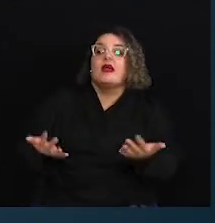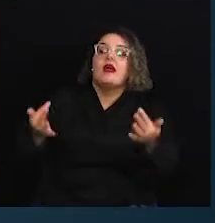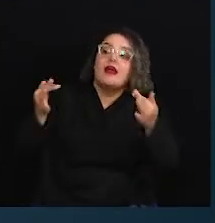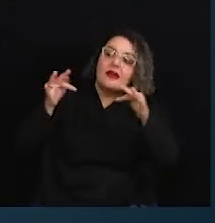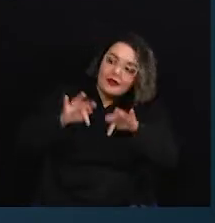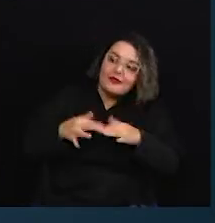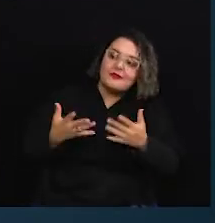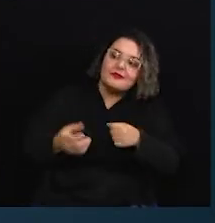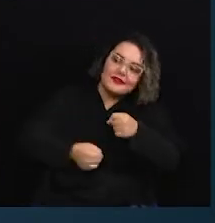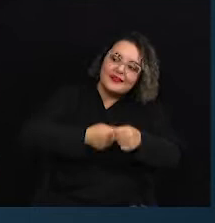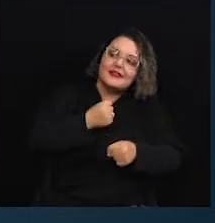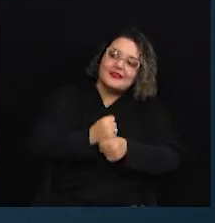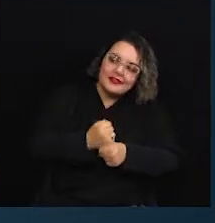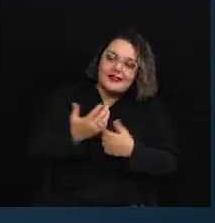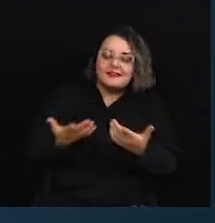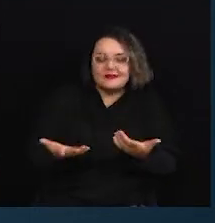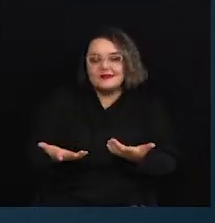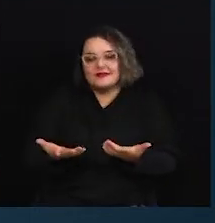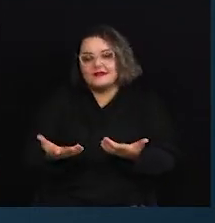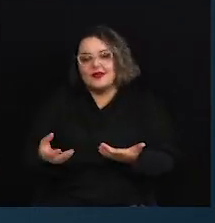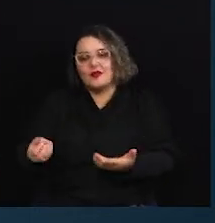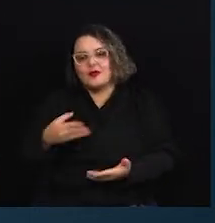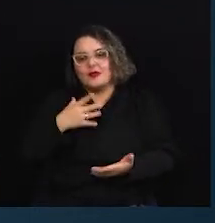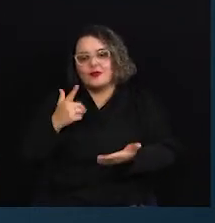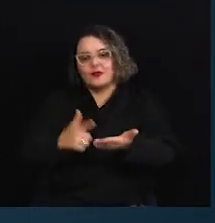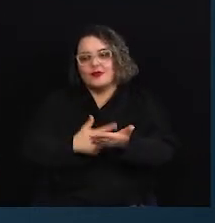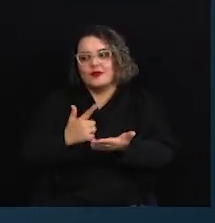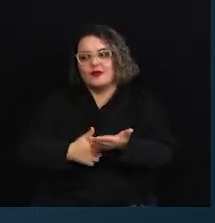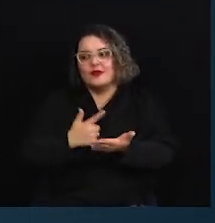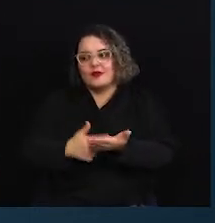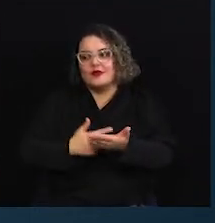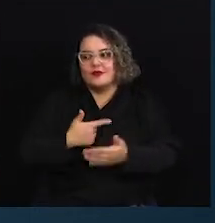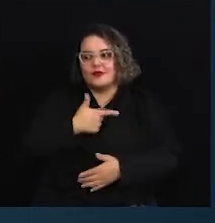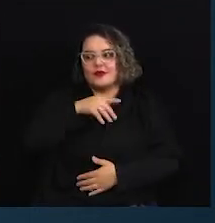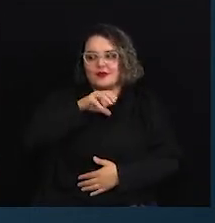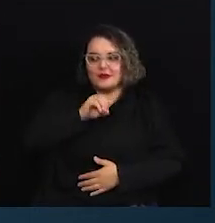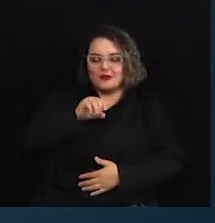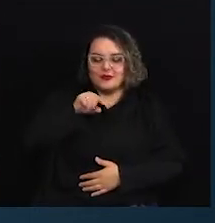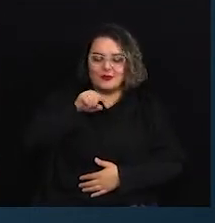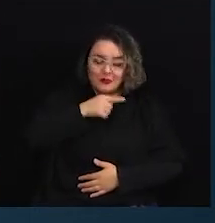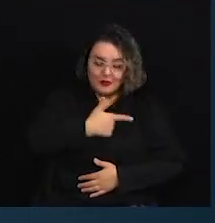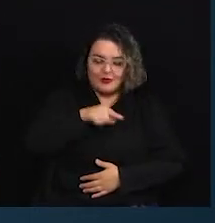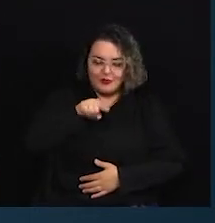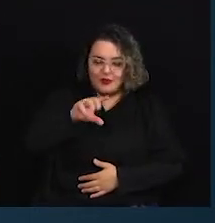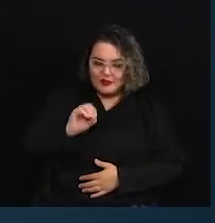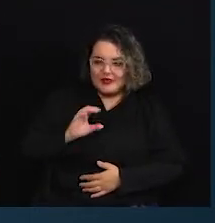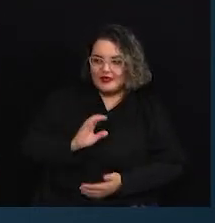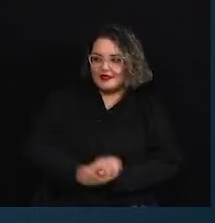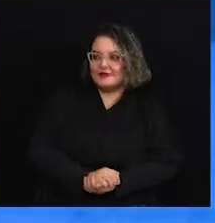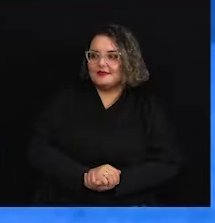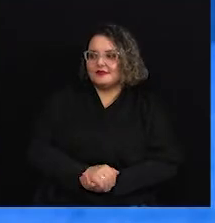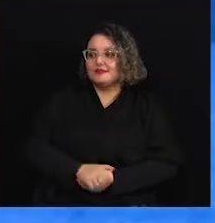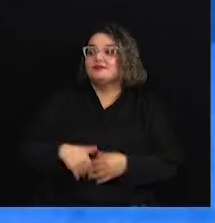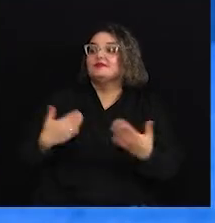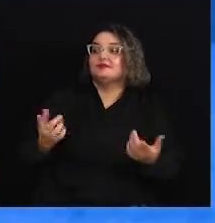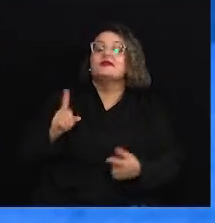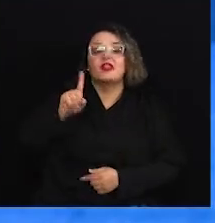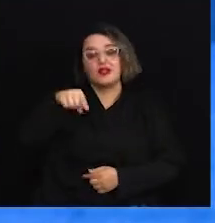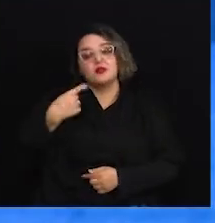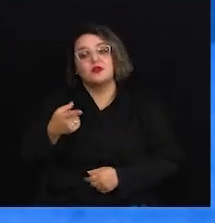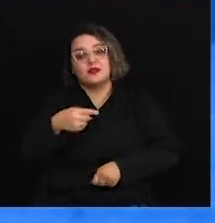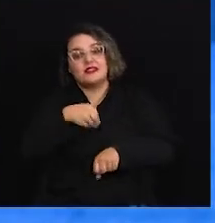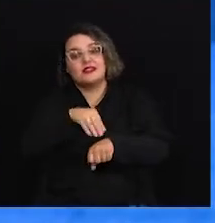final do ano, talvez eu encare essa jornada de uma nova versão do livro, uma versão 2.0 do Innovation Intelligence. Então,